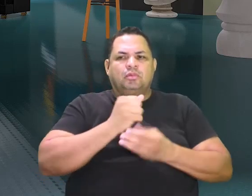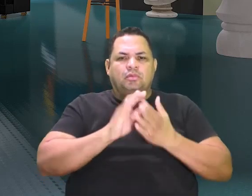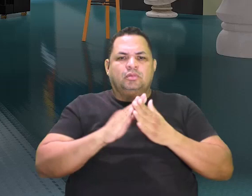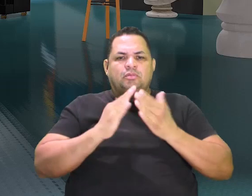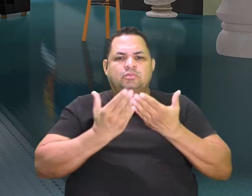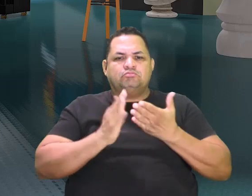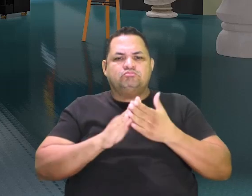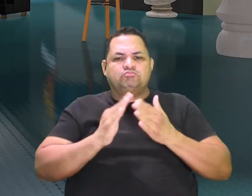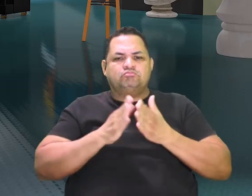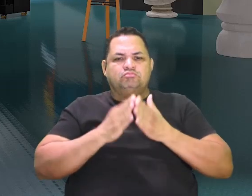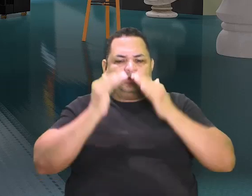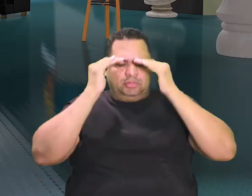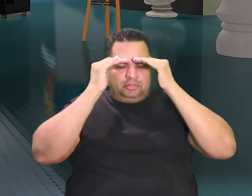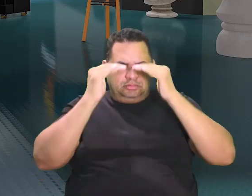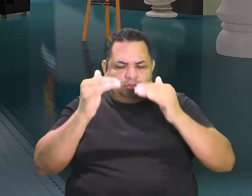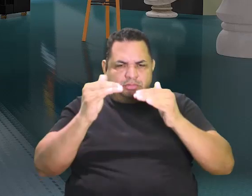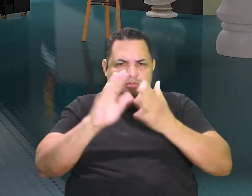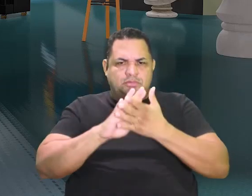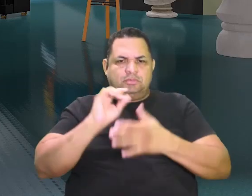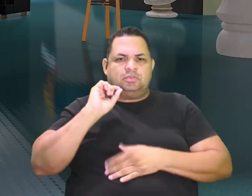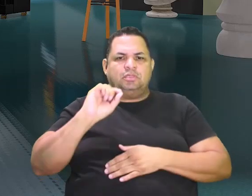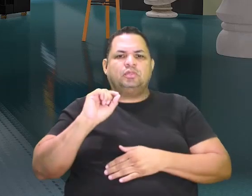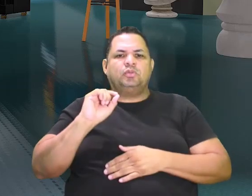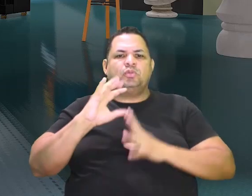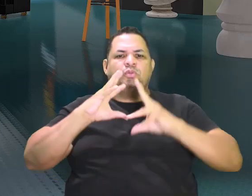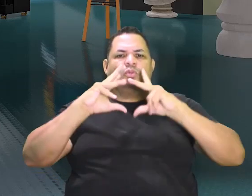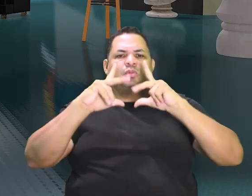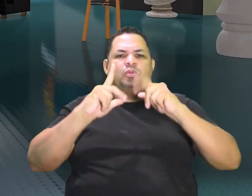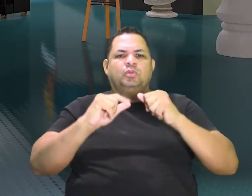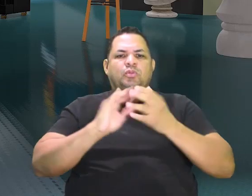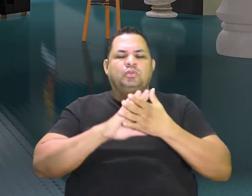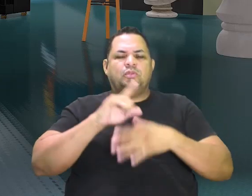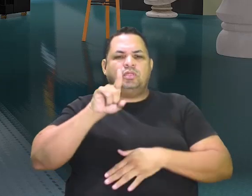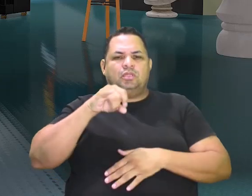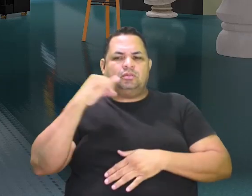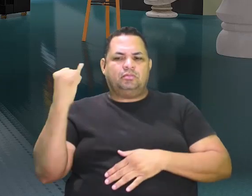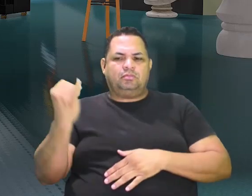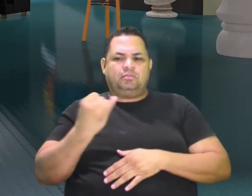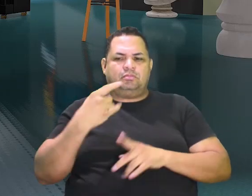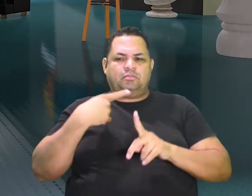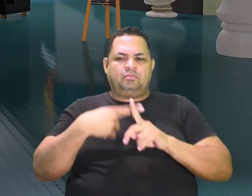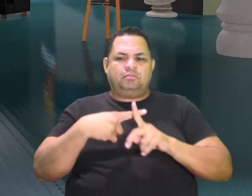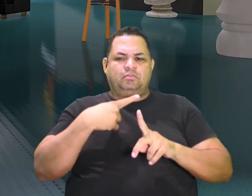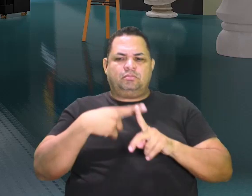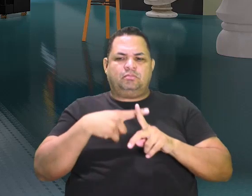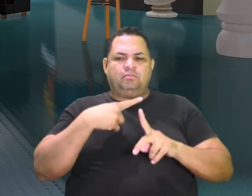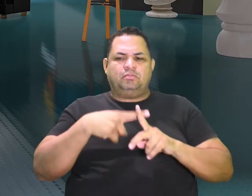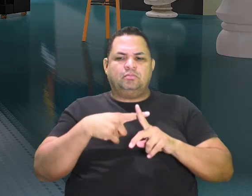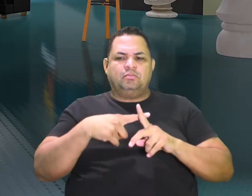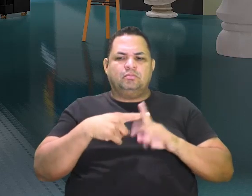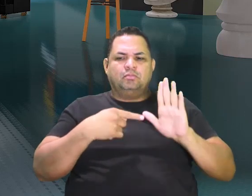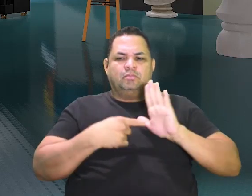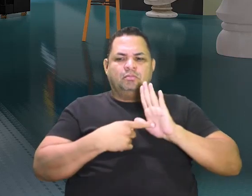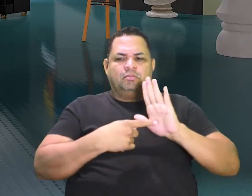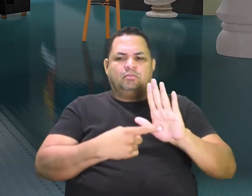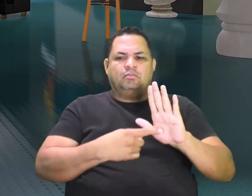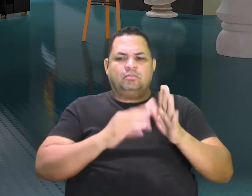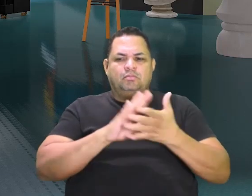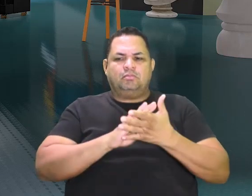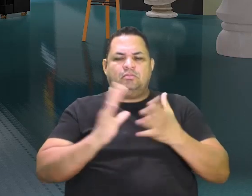a tendência, o que foi que aconteceu. Tudo isso é de grande importância porque traz